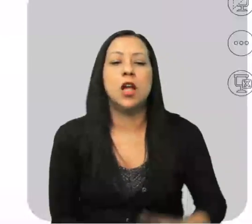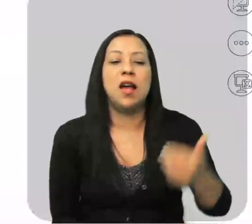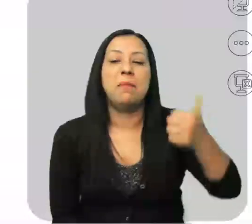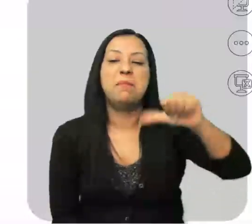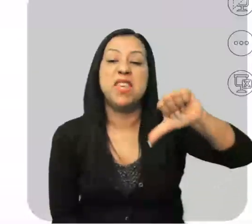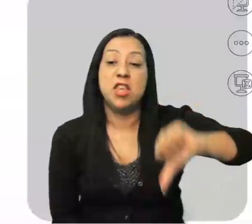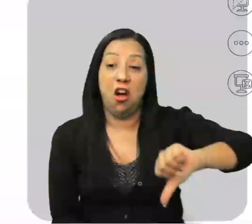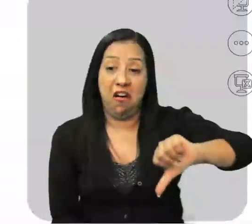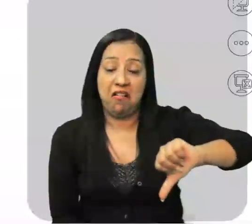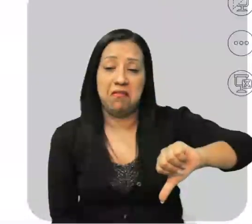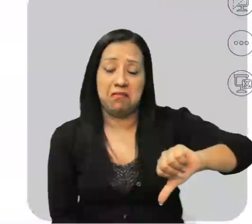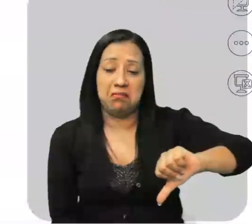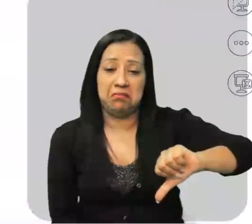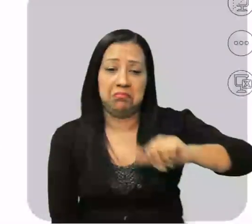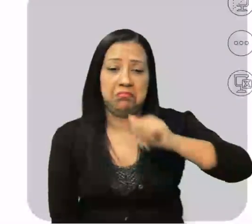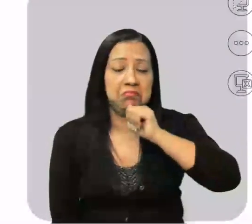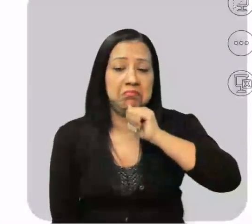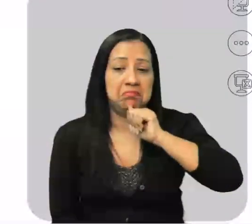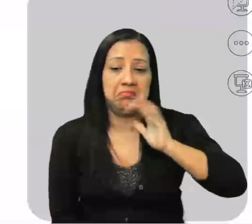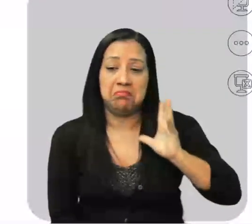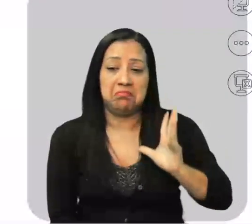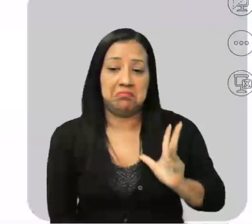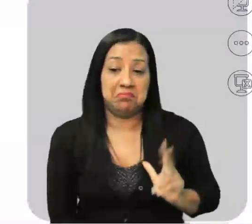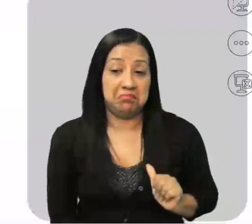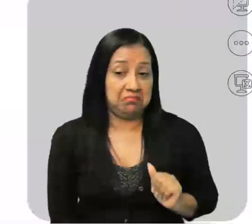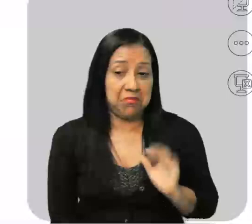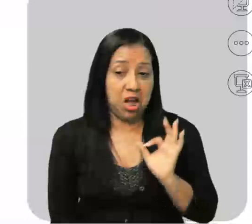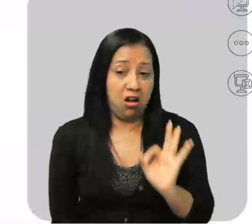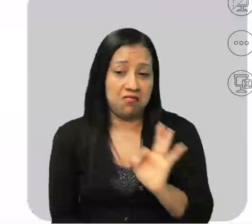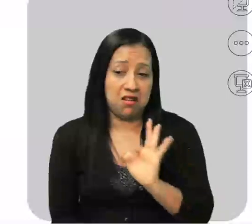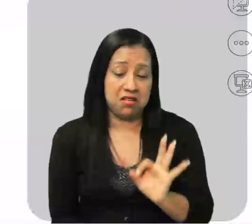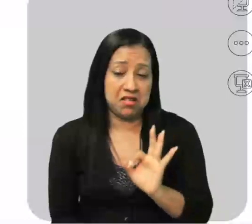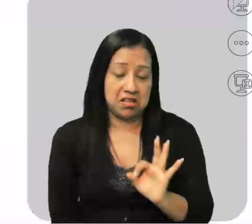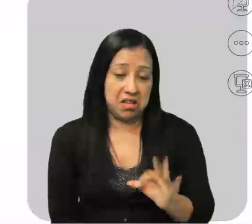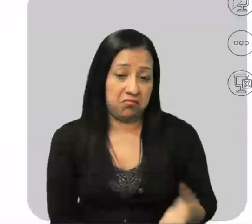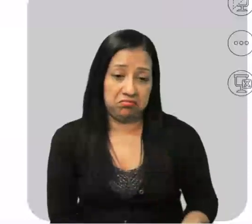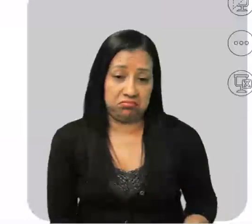10 cidades com os piores índices de